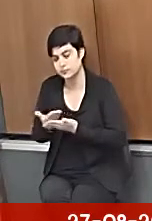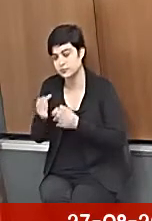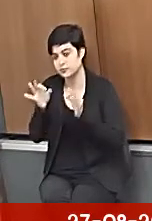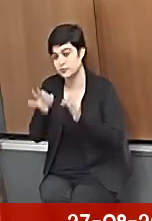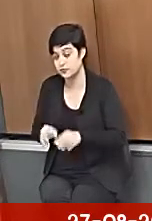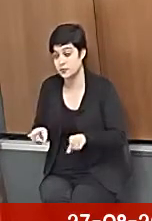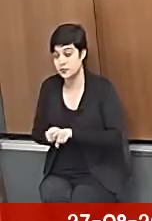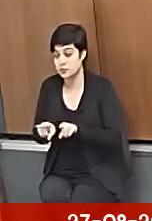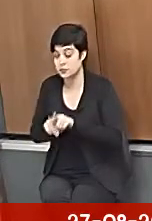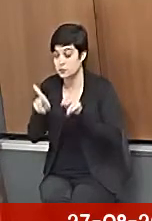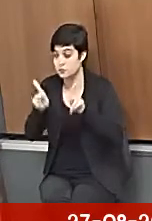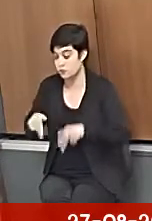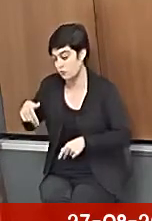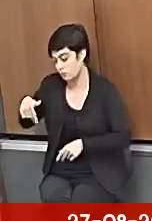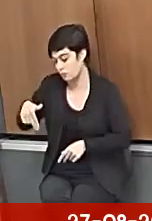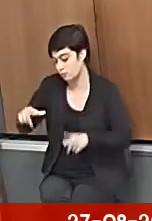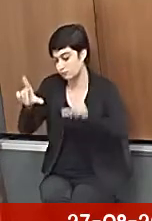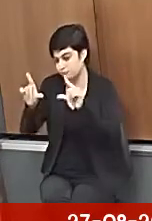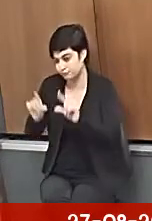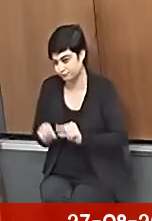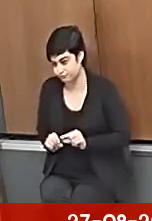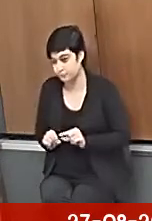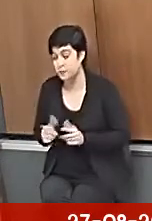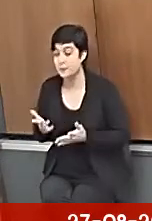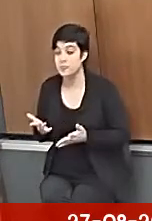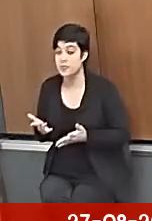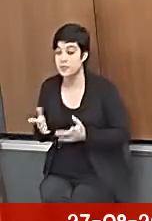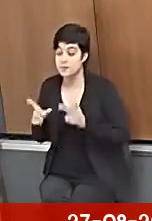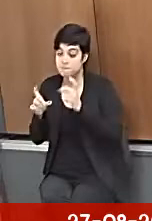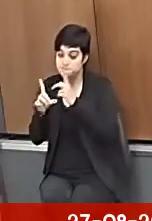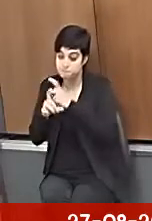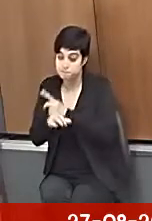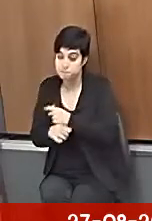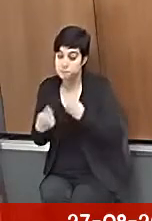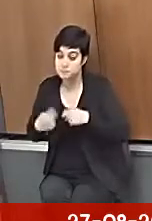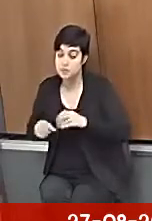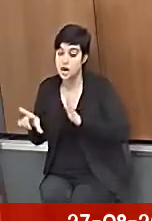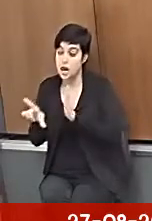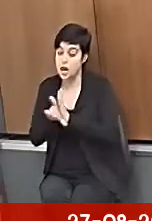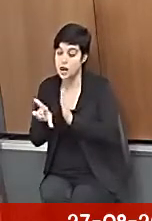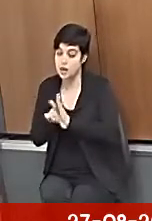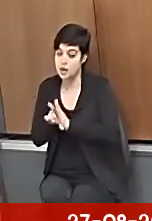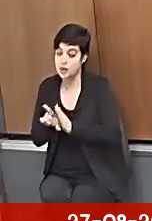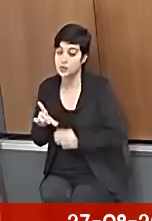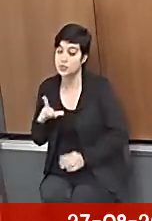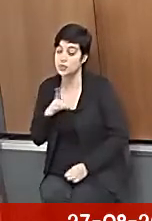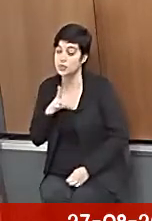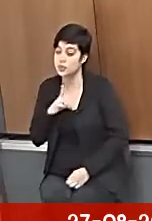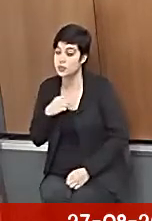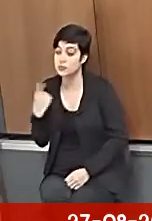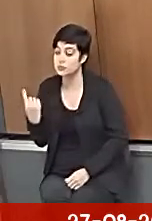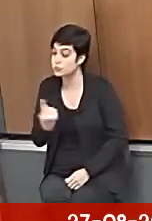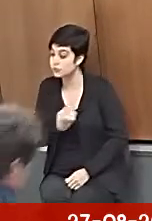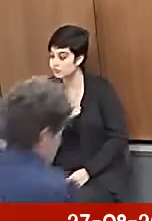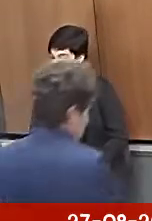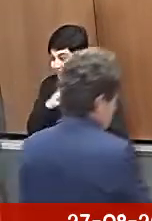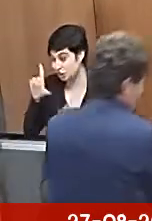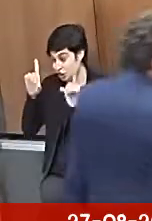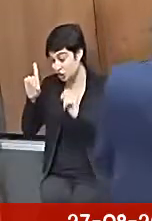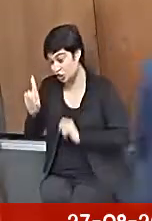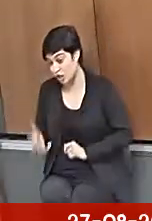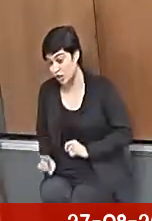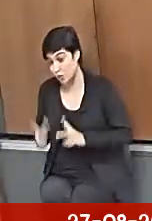também temos mobilidade reduzida o pudéssemos ter uma lei onde nós também pudéssemos ter o mesmo direito